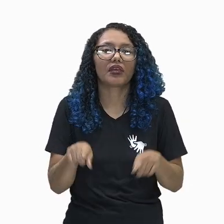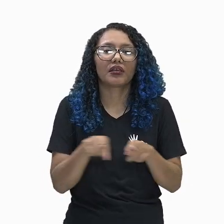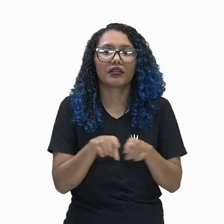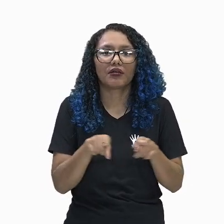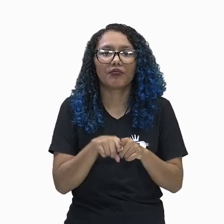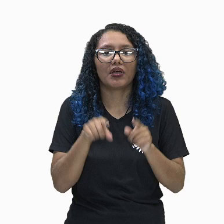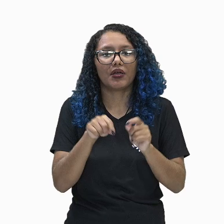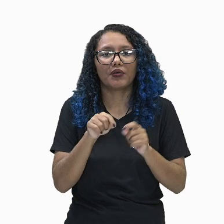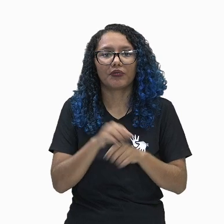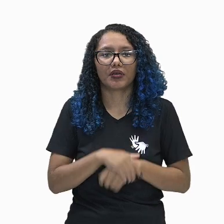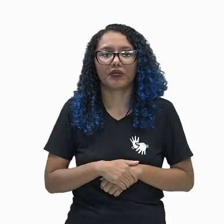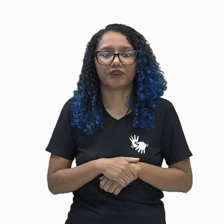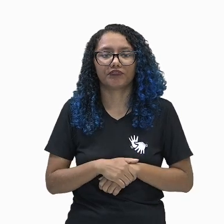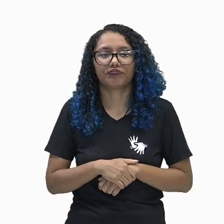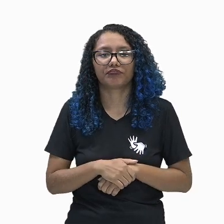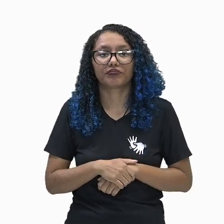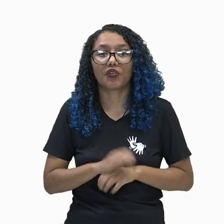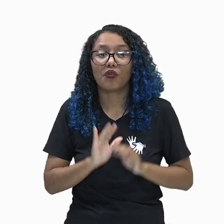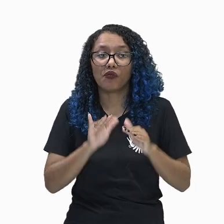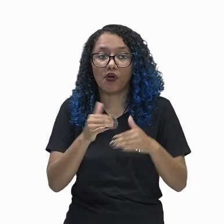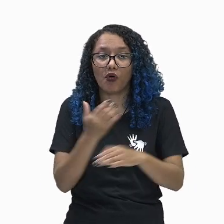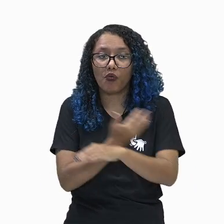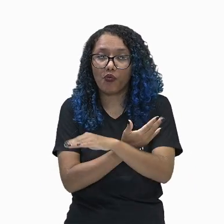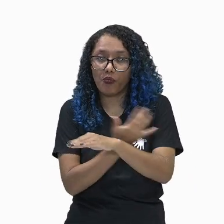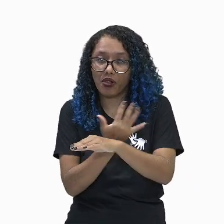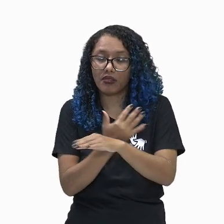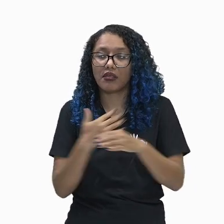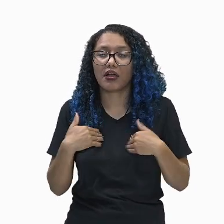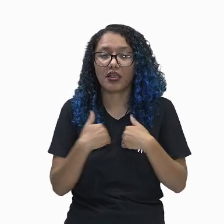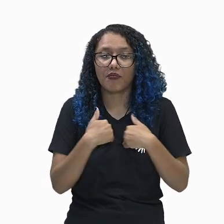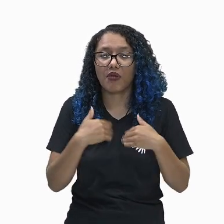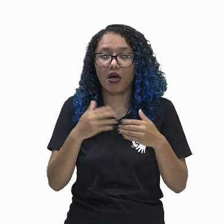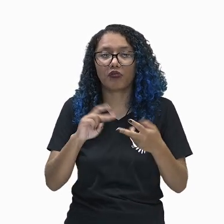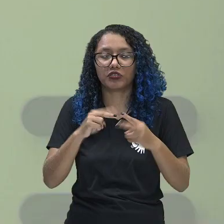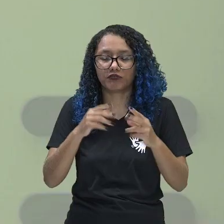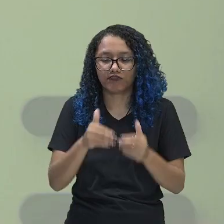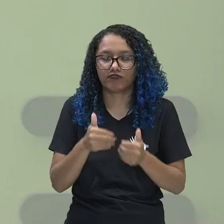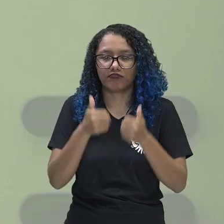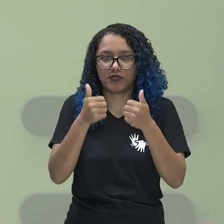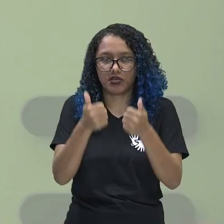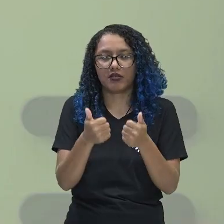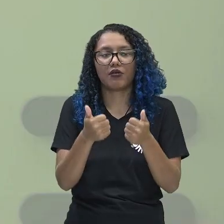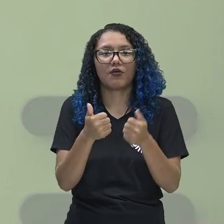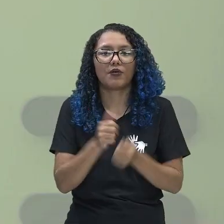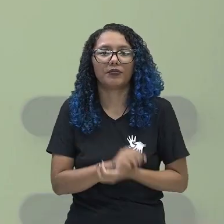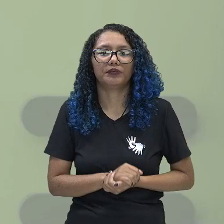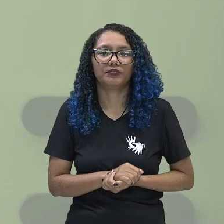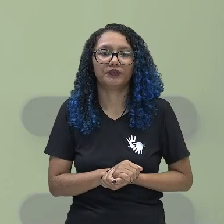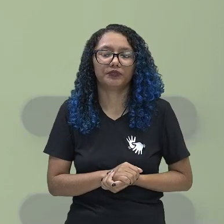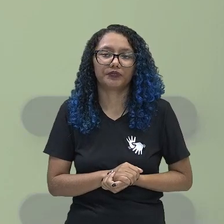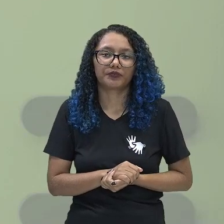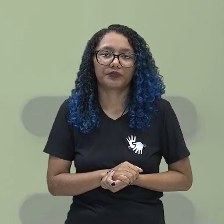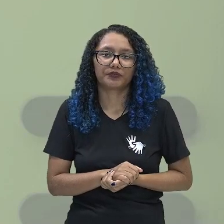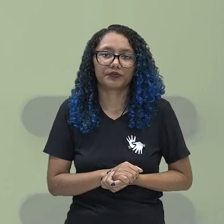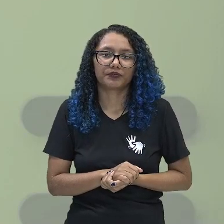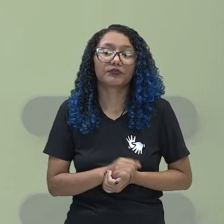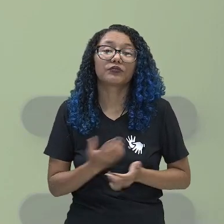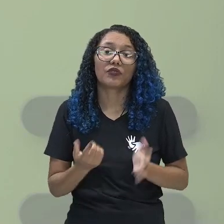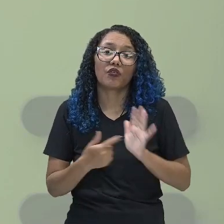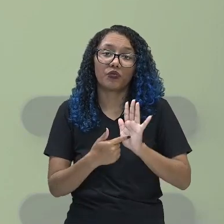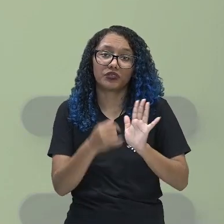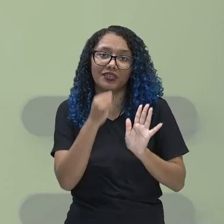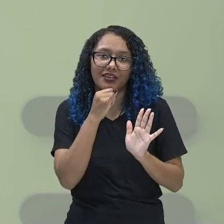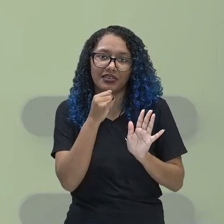melhoramentos genéticos em plantas e animais. Porque, embora todos os exemplos que vão ser passados aqui na aula estejam